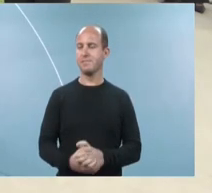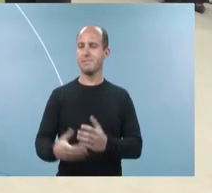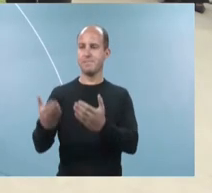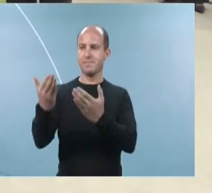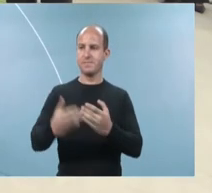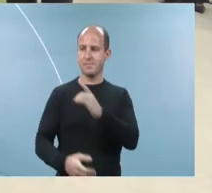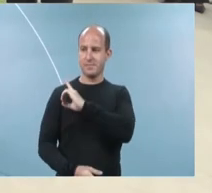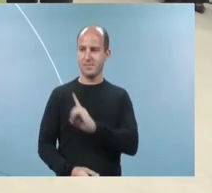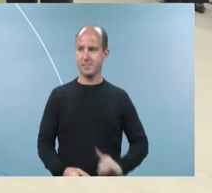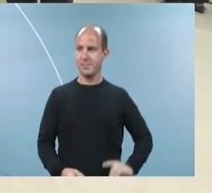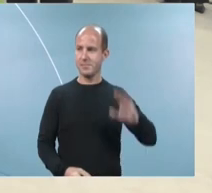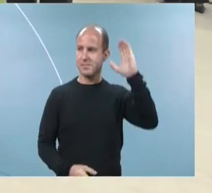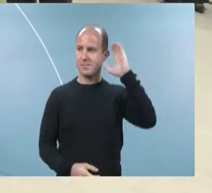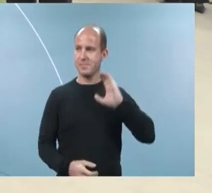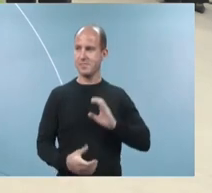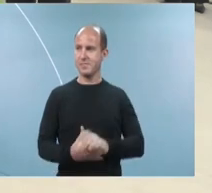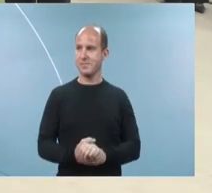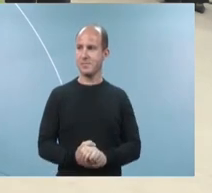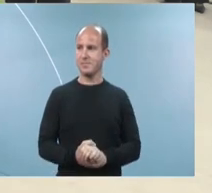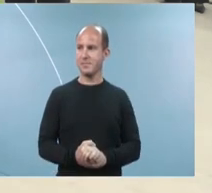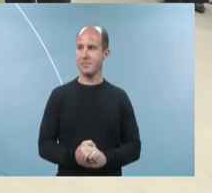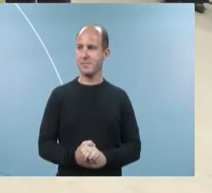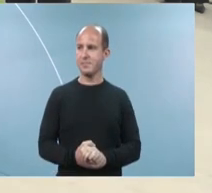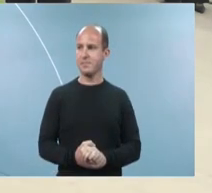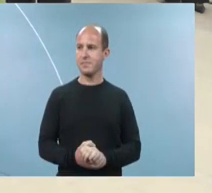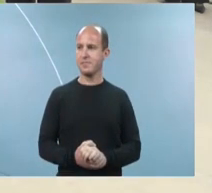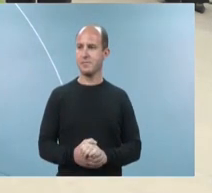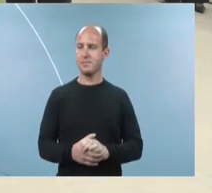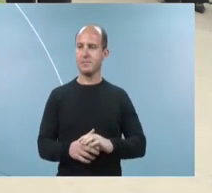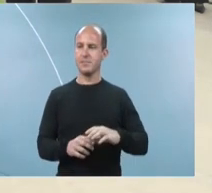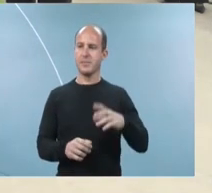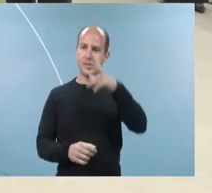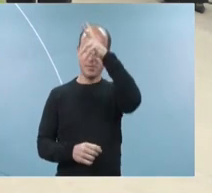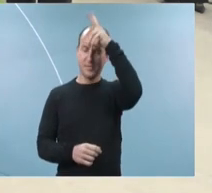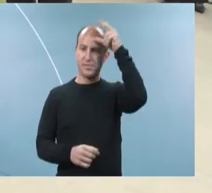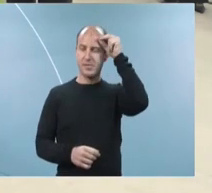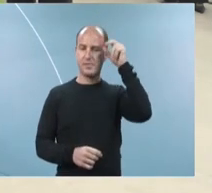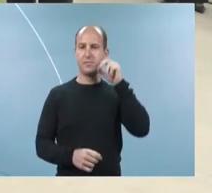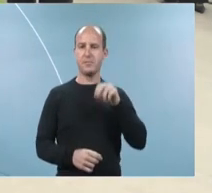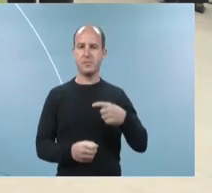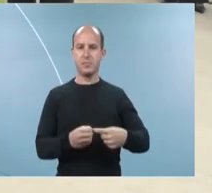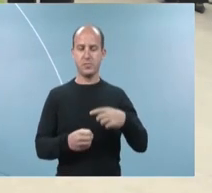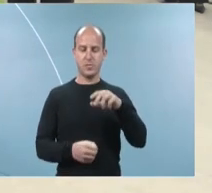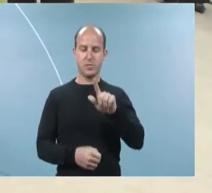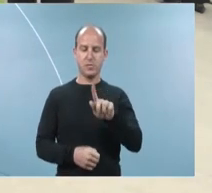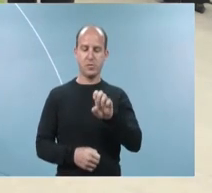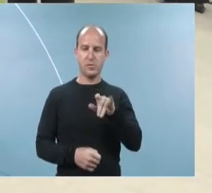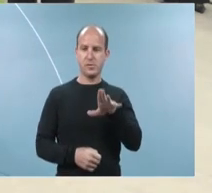Convido a deputada Cristiane Dantas para, ao lado da prefeita de Goianinha,